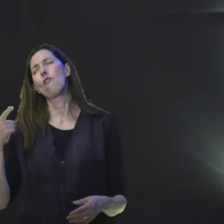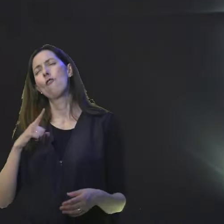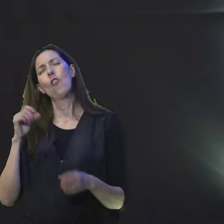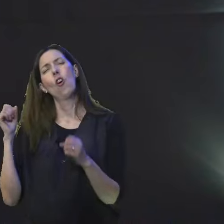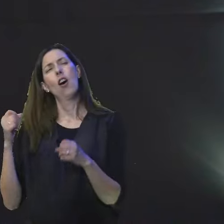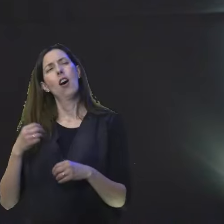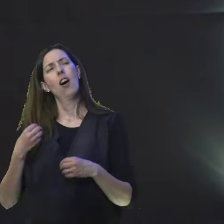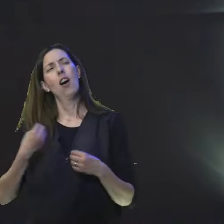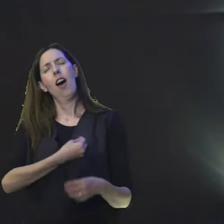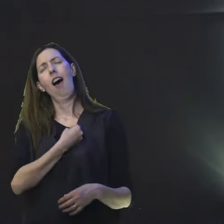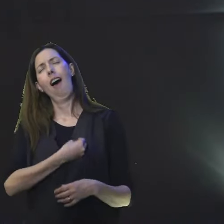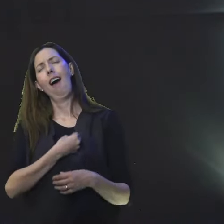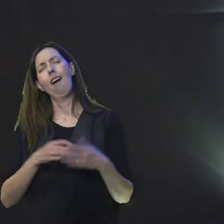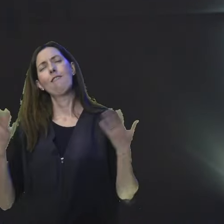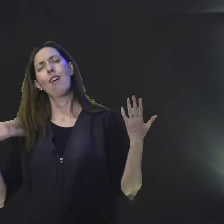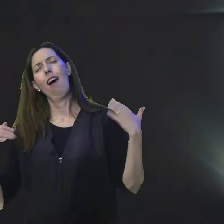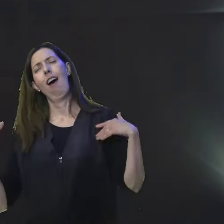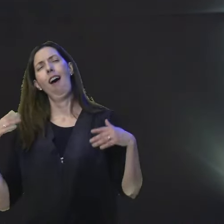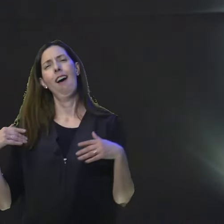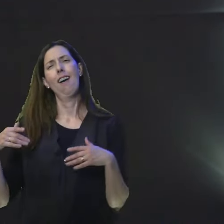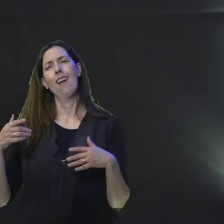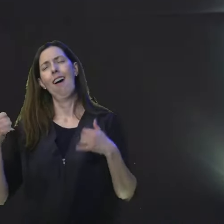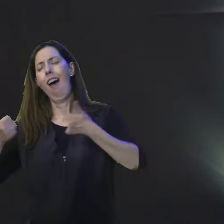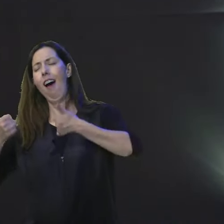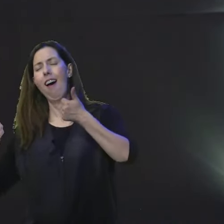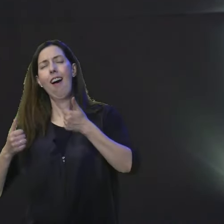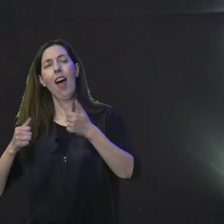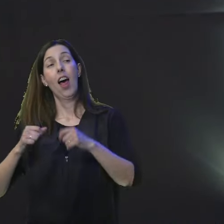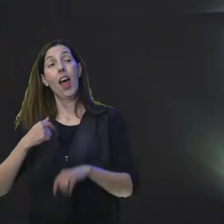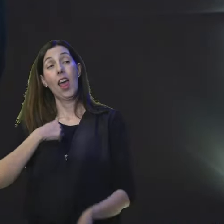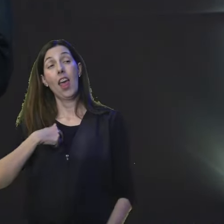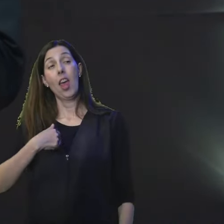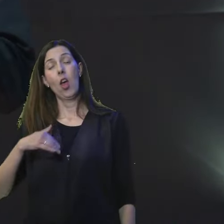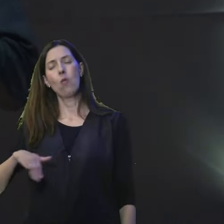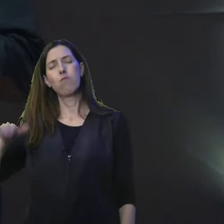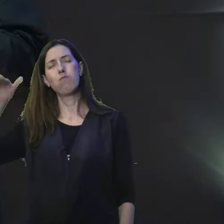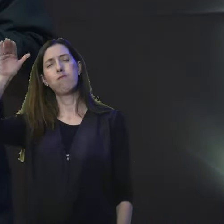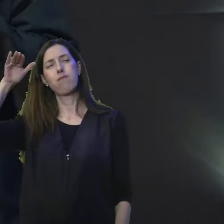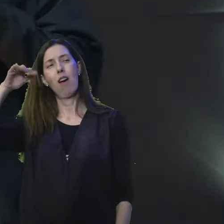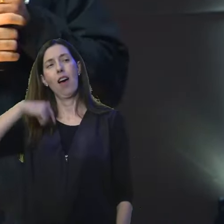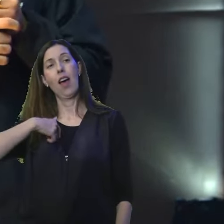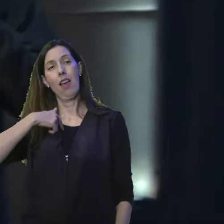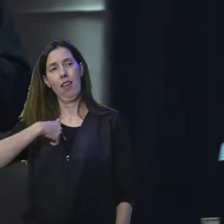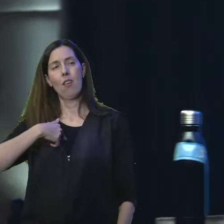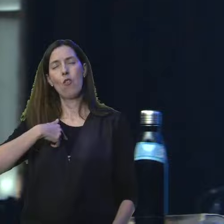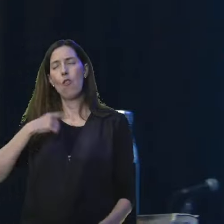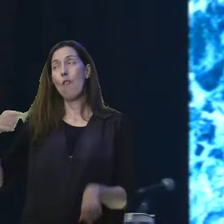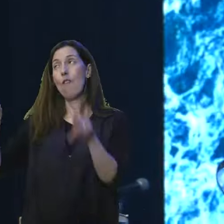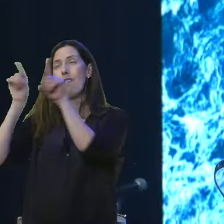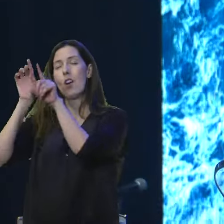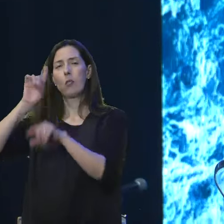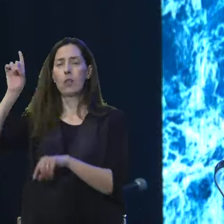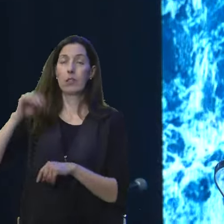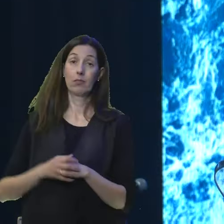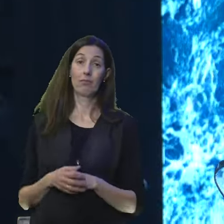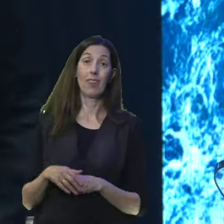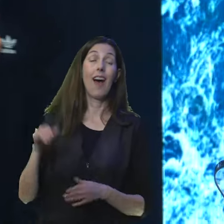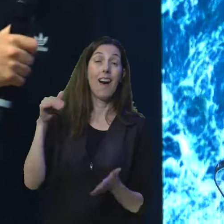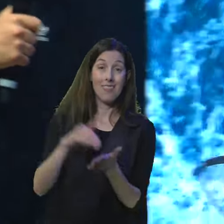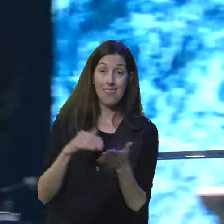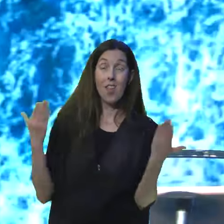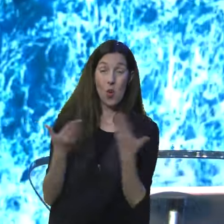Quando eu ficar mais velho, eu volto para Deus. Ele está até hoje longe de Deus. Só que eu